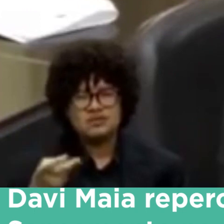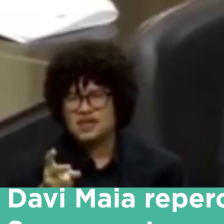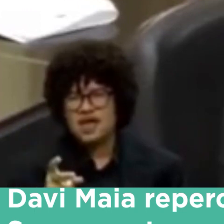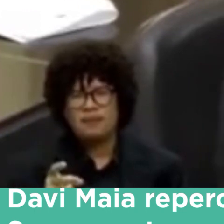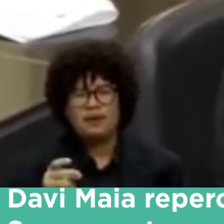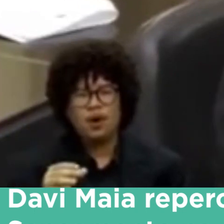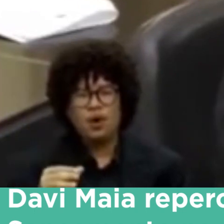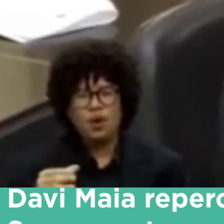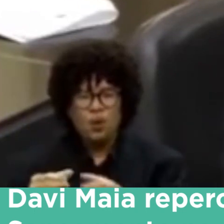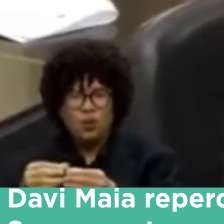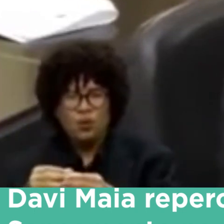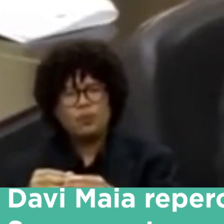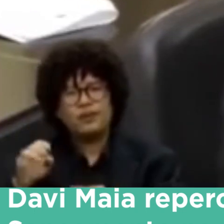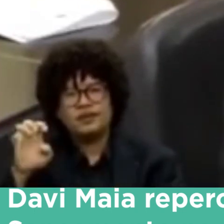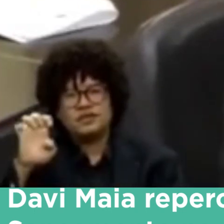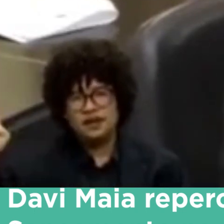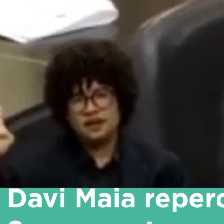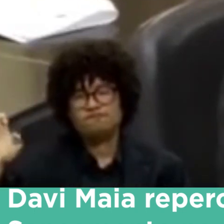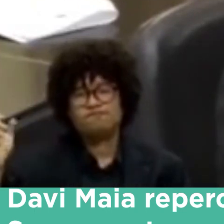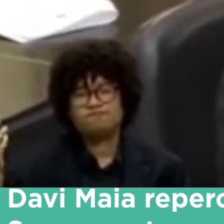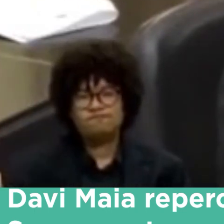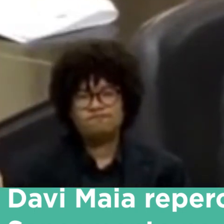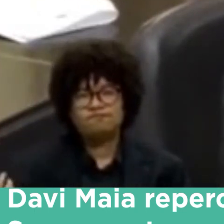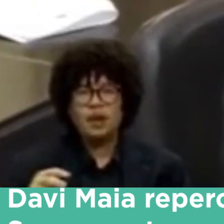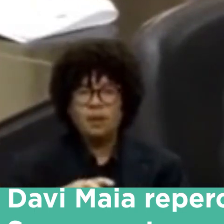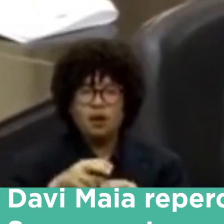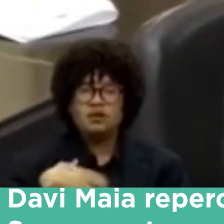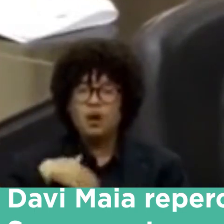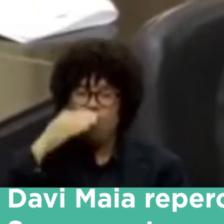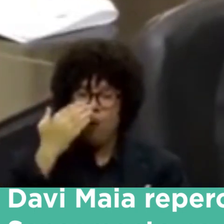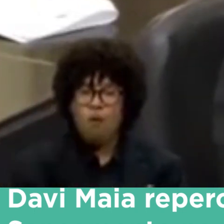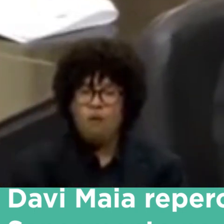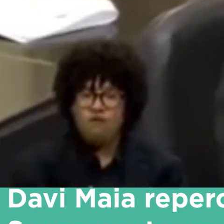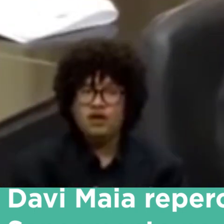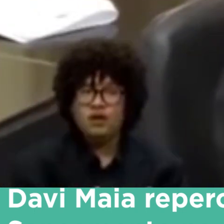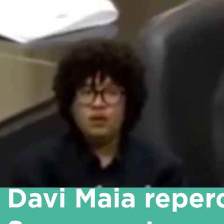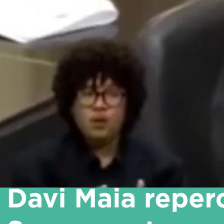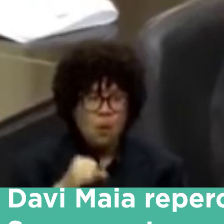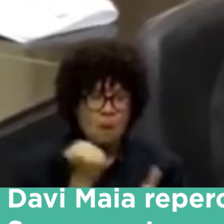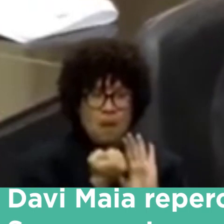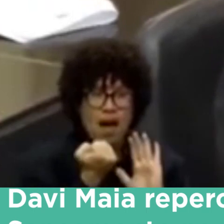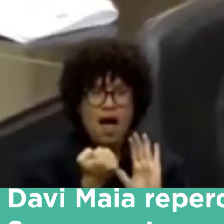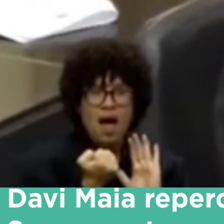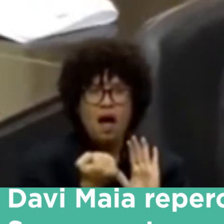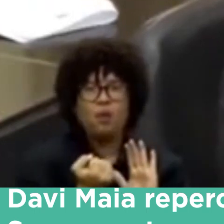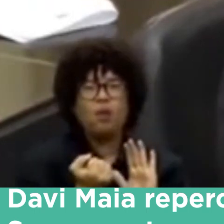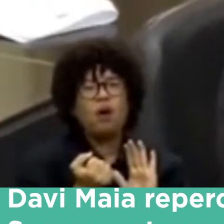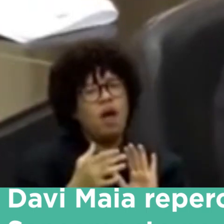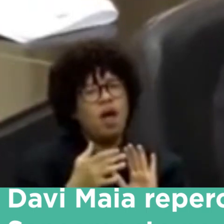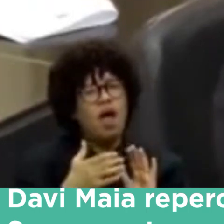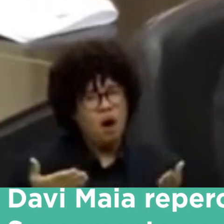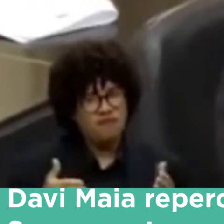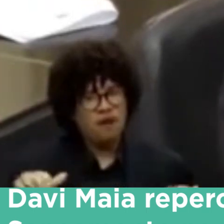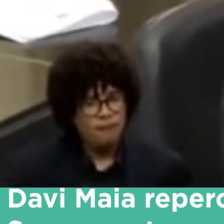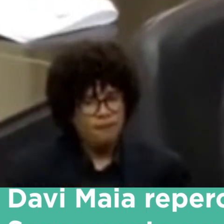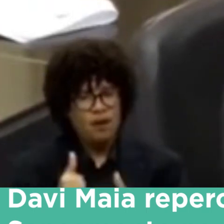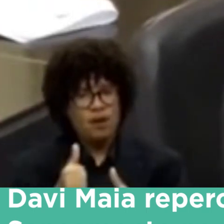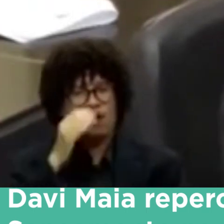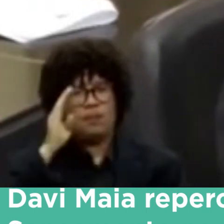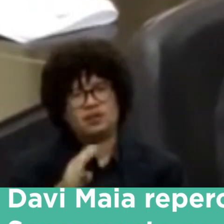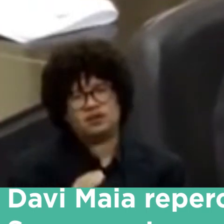isso é que eu fico mais confiante de que o marco legal do saneamento é a saída do brasil porque esse povo foi contra